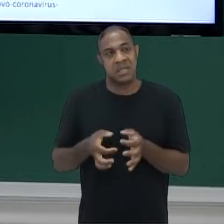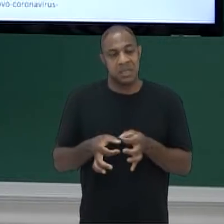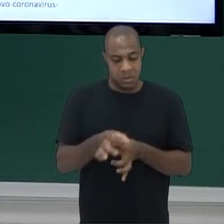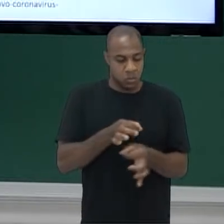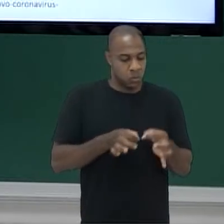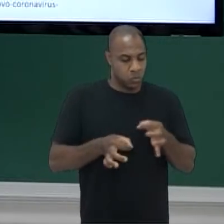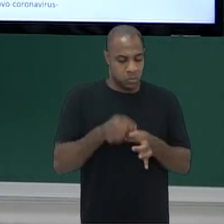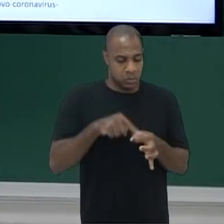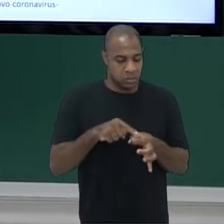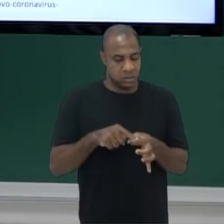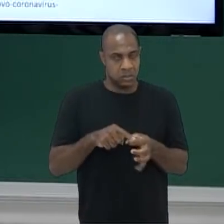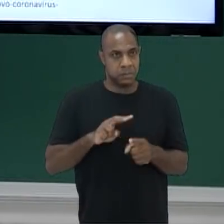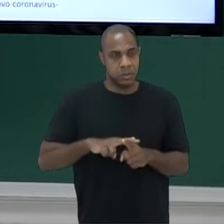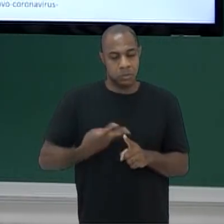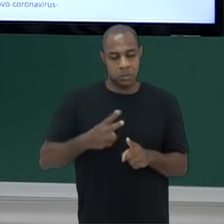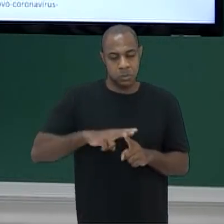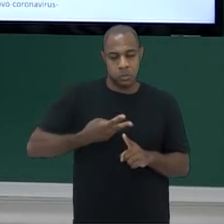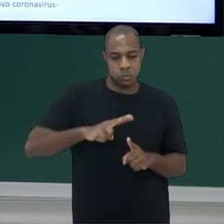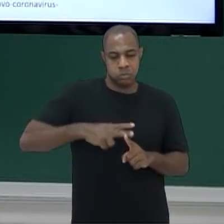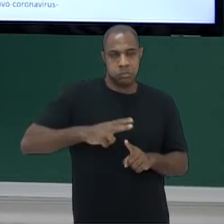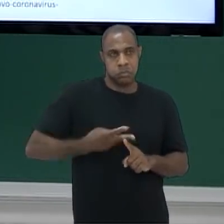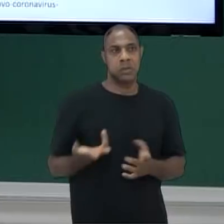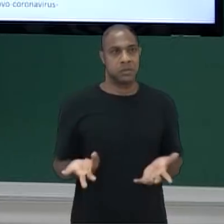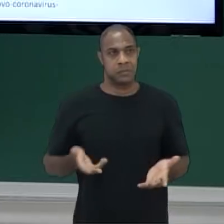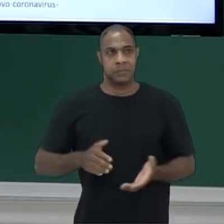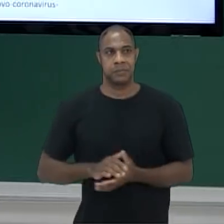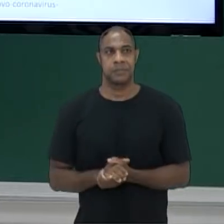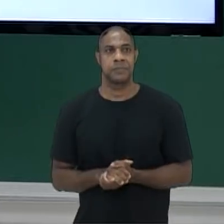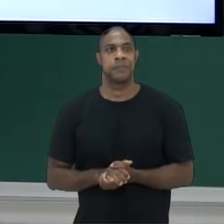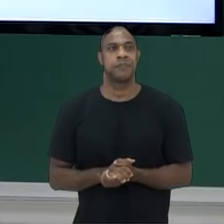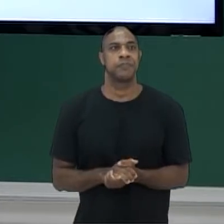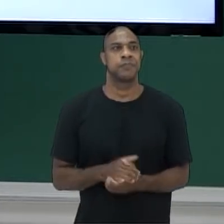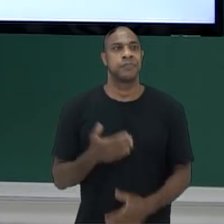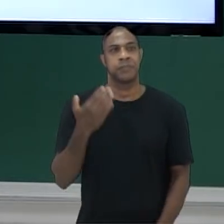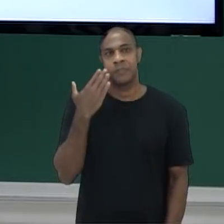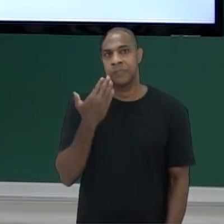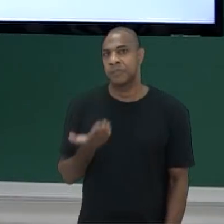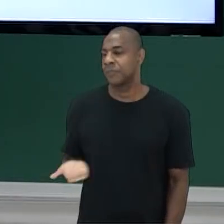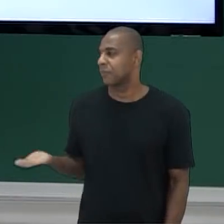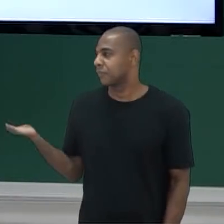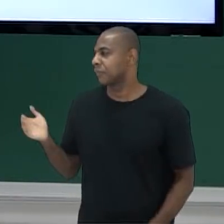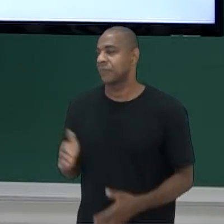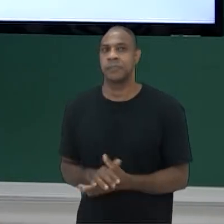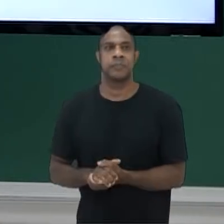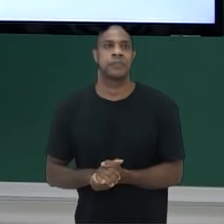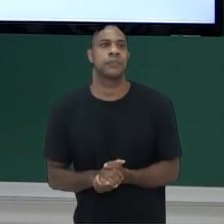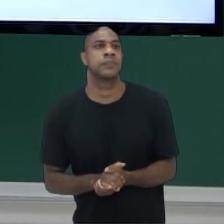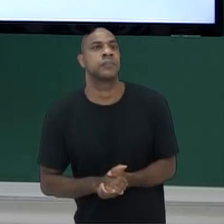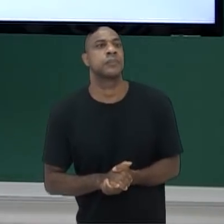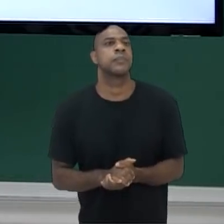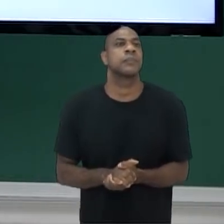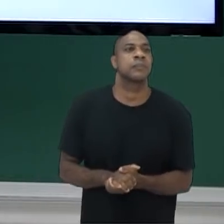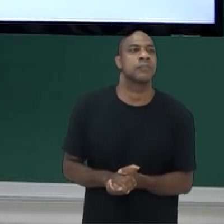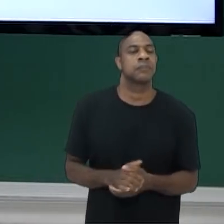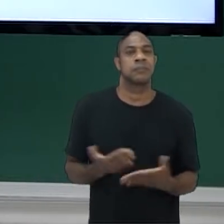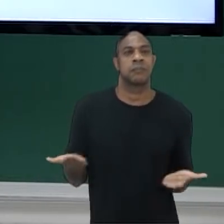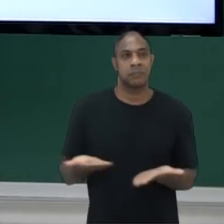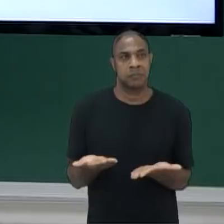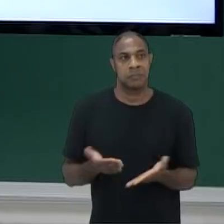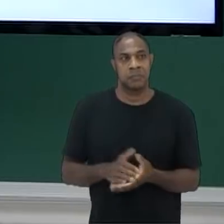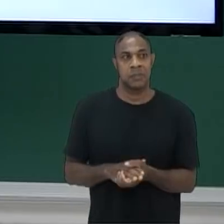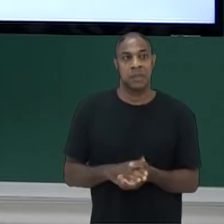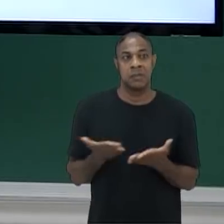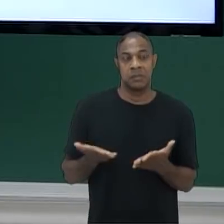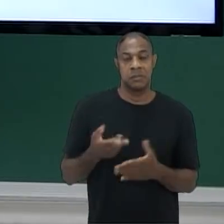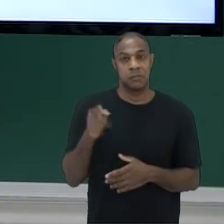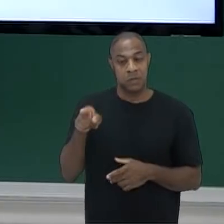se multiplicar. Vocês viram isso no ano passado, quando estudaram vírus. Vamos para o nosso mapa conceitual? Eu vou fazer agora o inverso. Eu